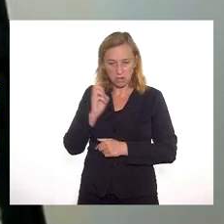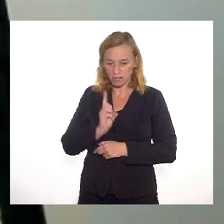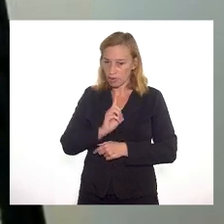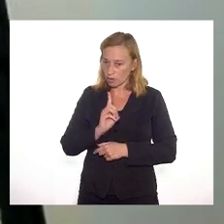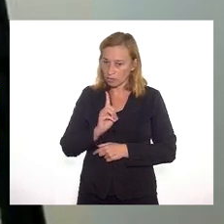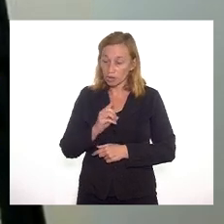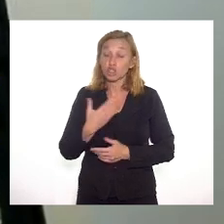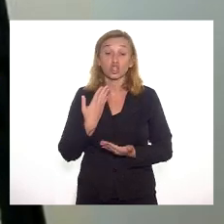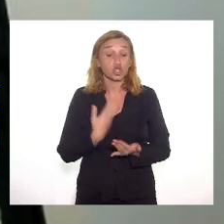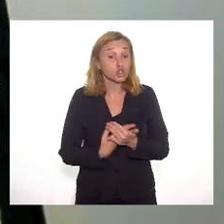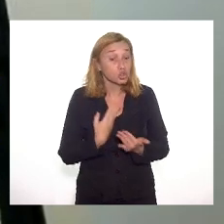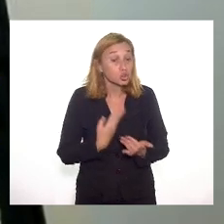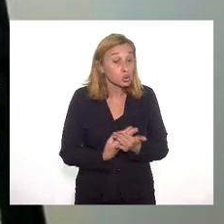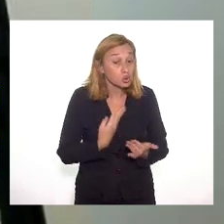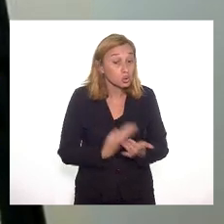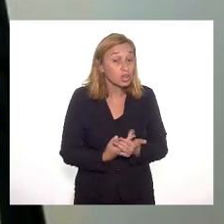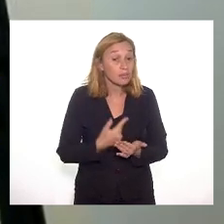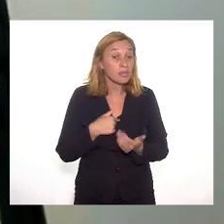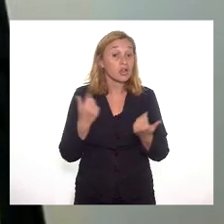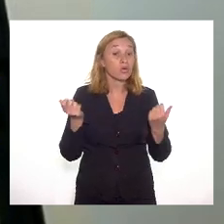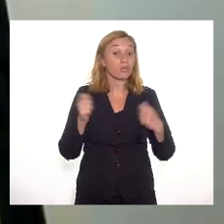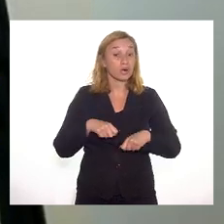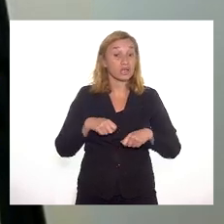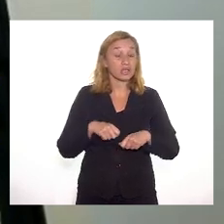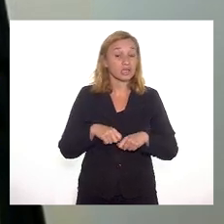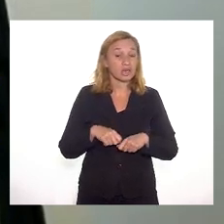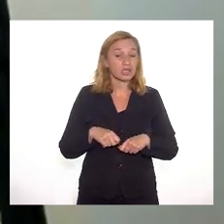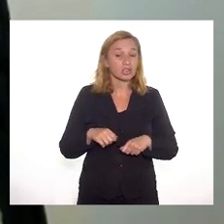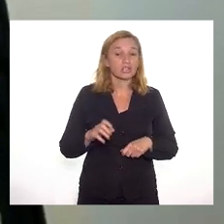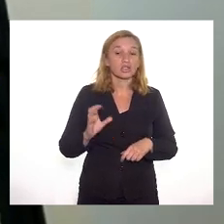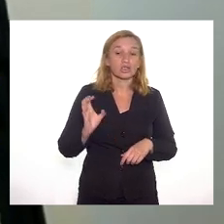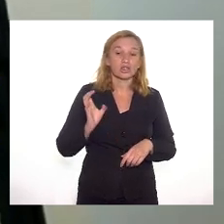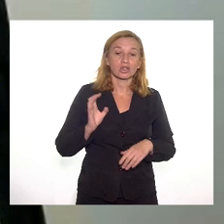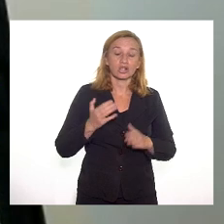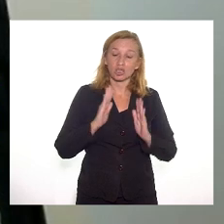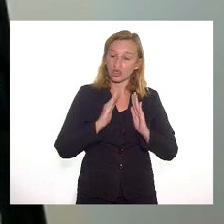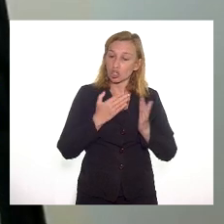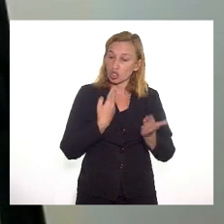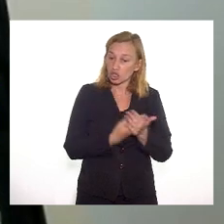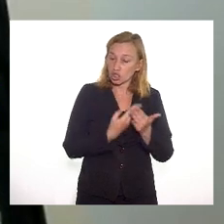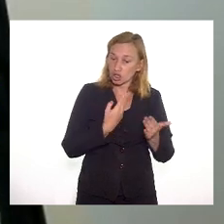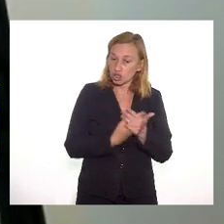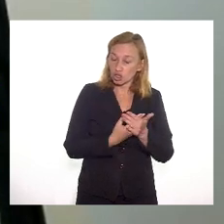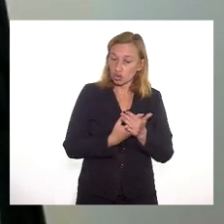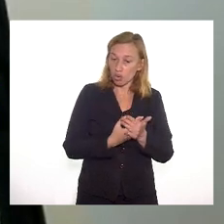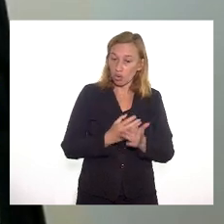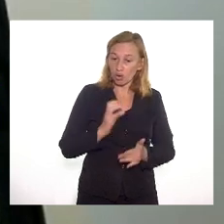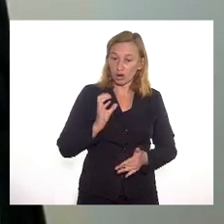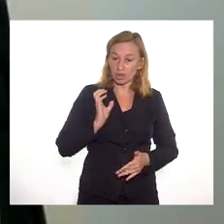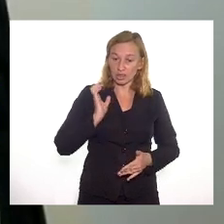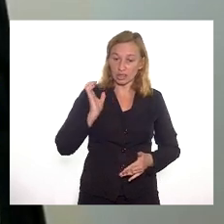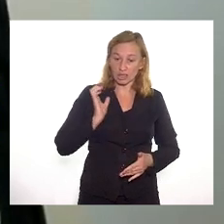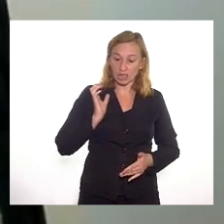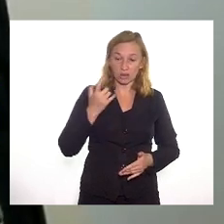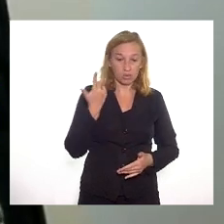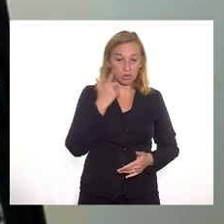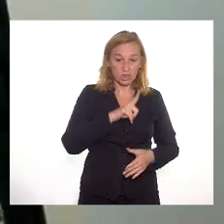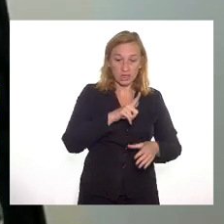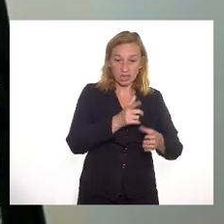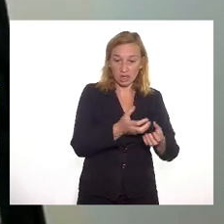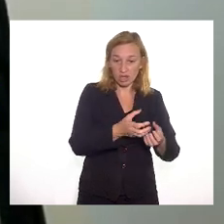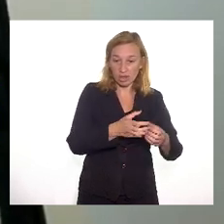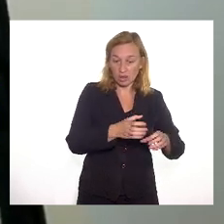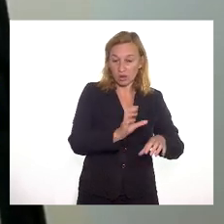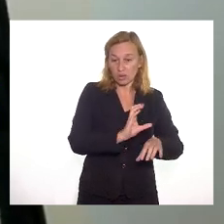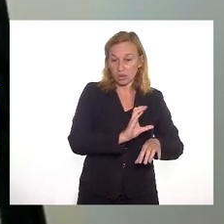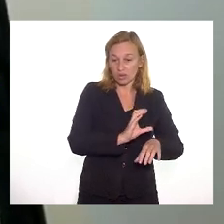e estudei, pela minha competência, escola de classe média alta, por passar ali nos concursos e conseguir estar, mas o